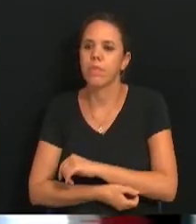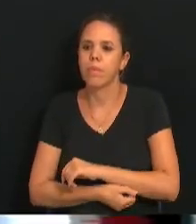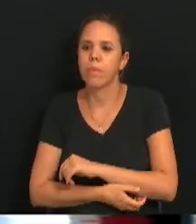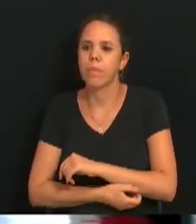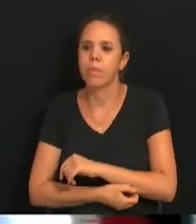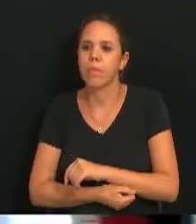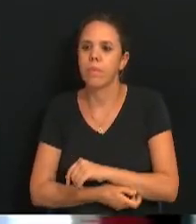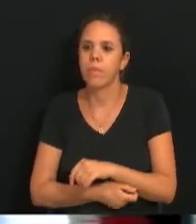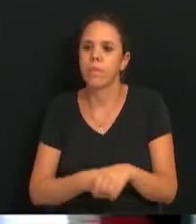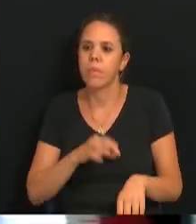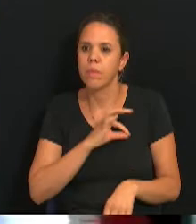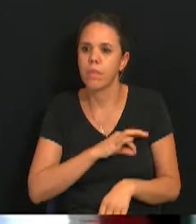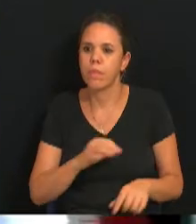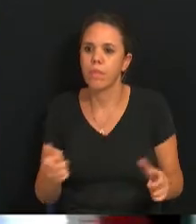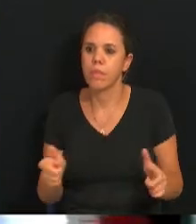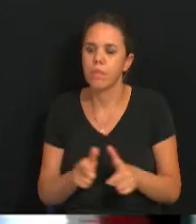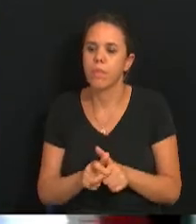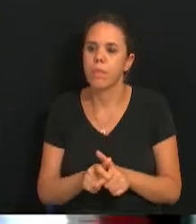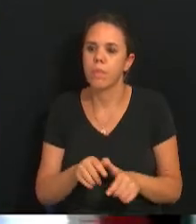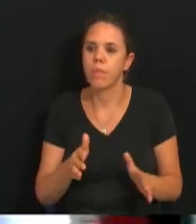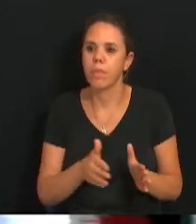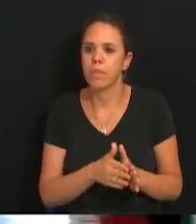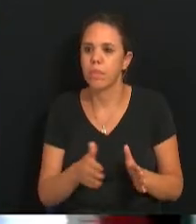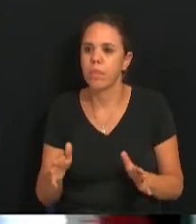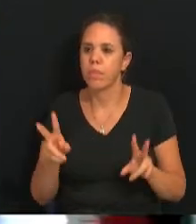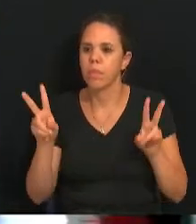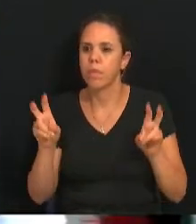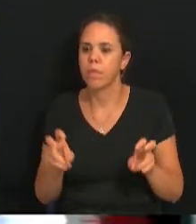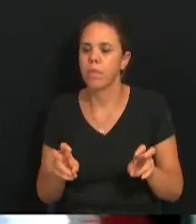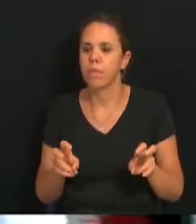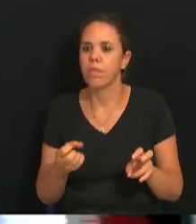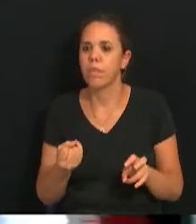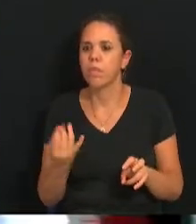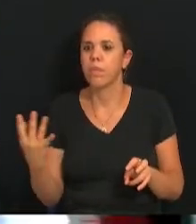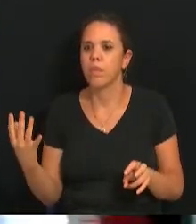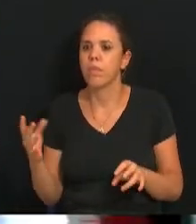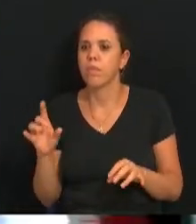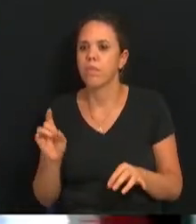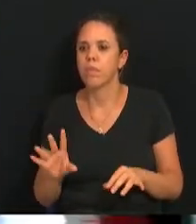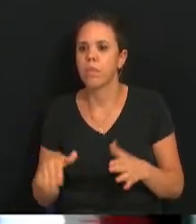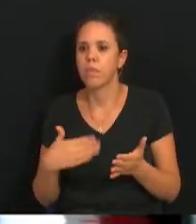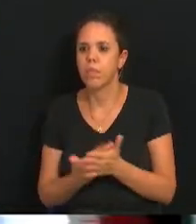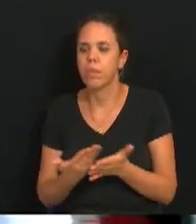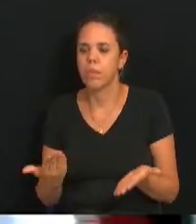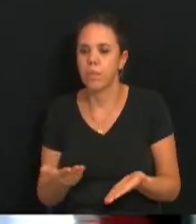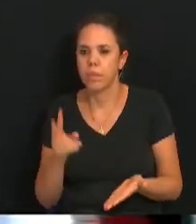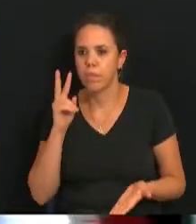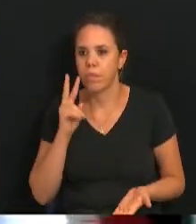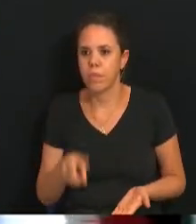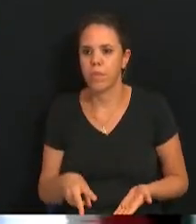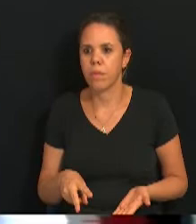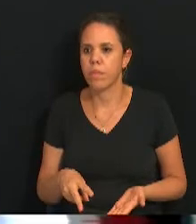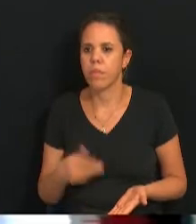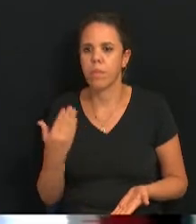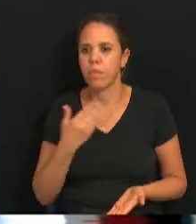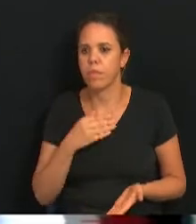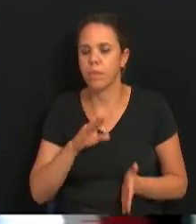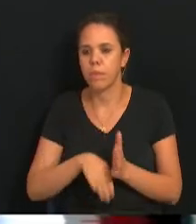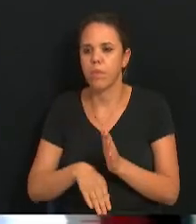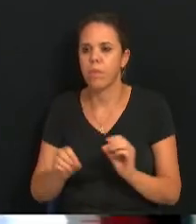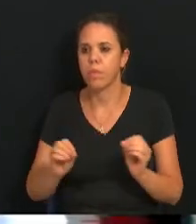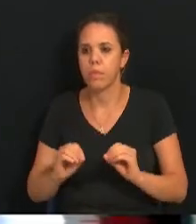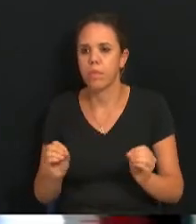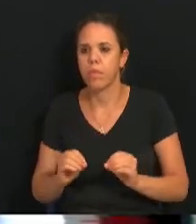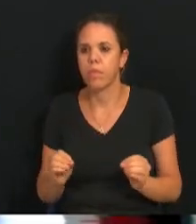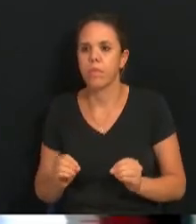redução de salário e a aplicação da jornada nos termos 2/3 e 1/3, até hoje a gente vê que não se efetiva. Então, o combate